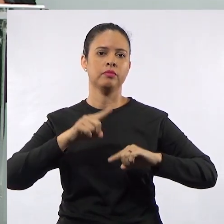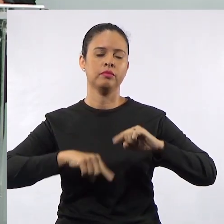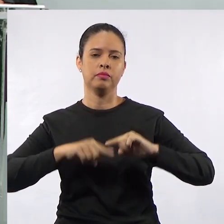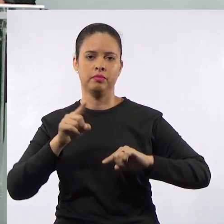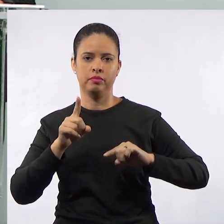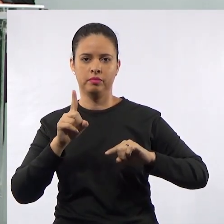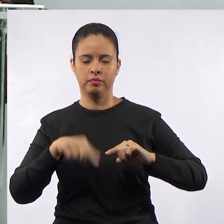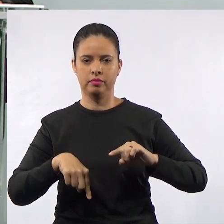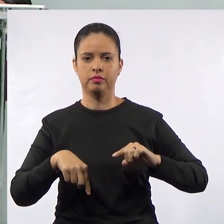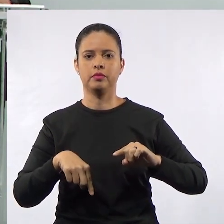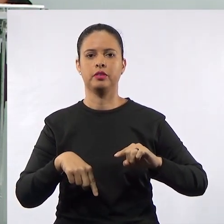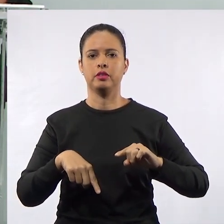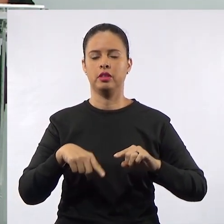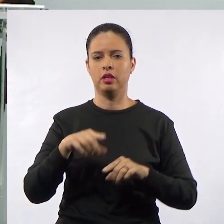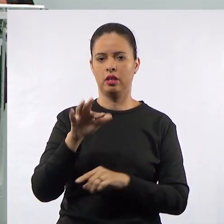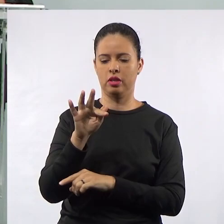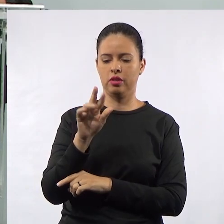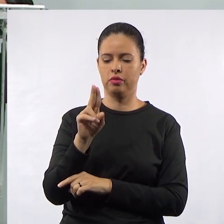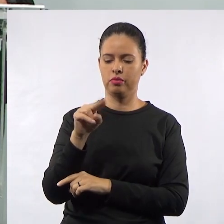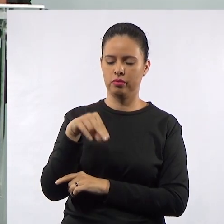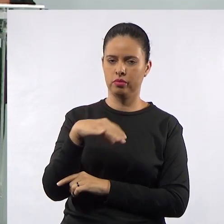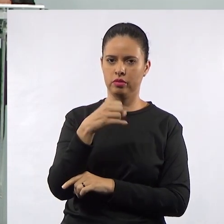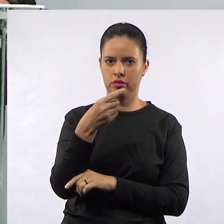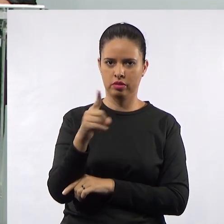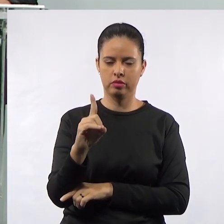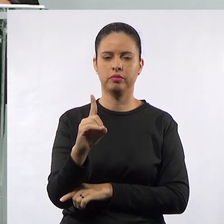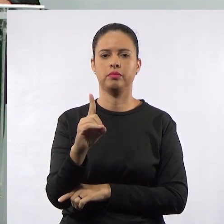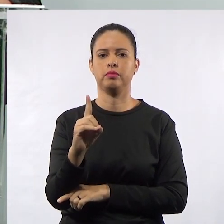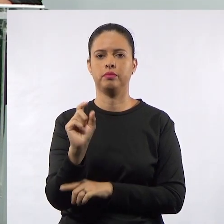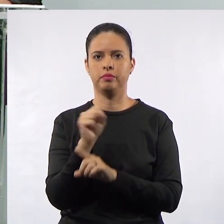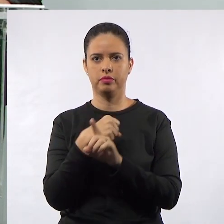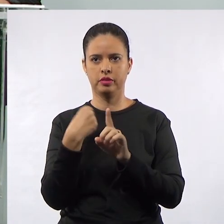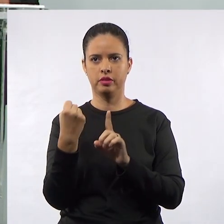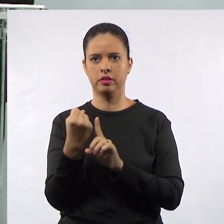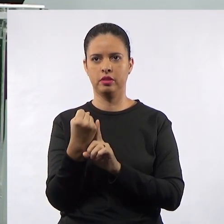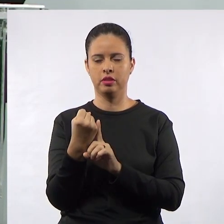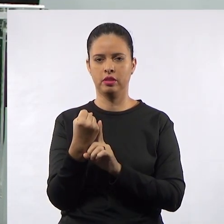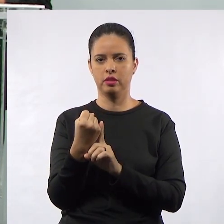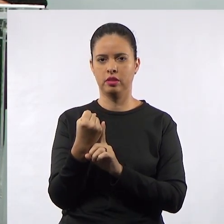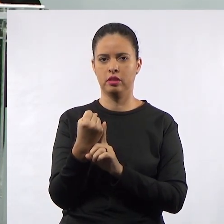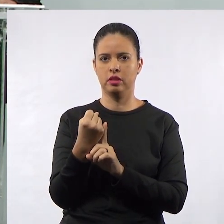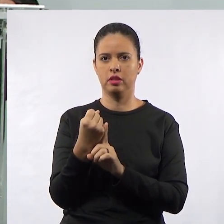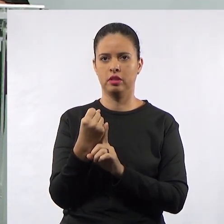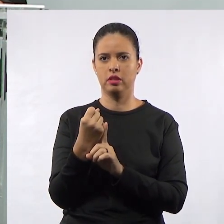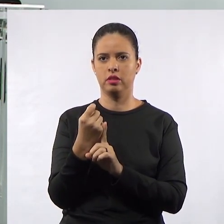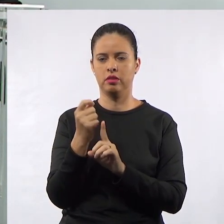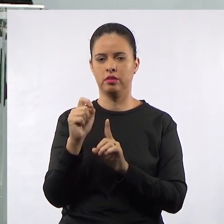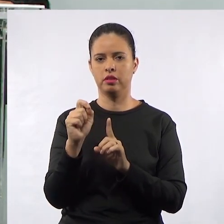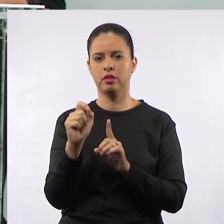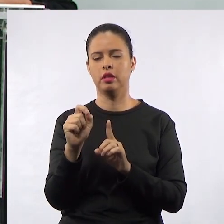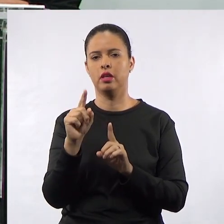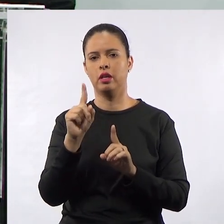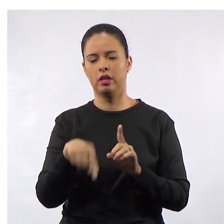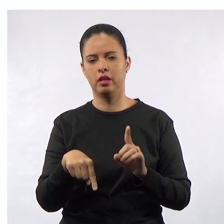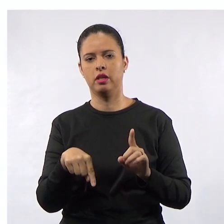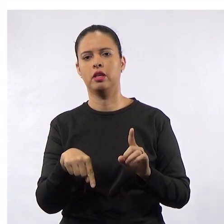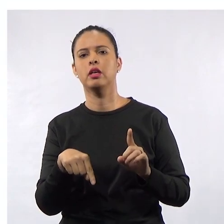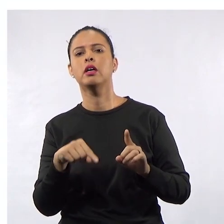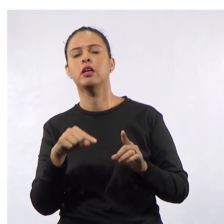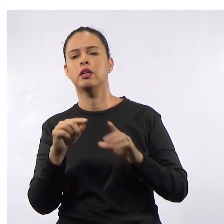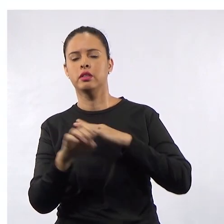no material que fala lá sobre a função social da empresa Tá certo eu deixar anotadinho aqui para vocês